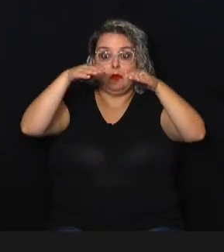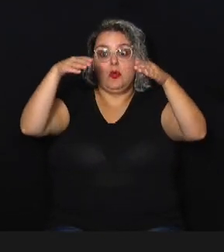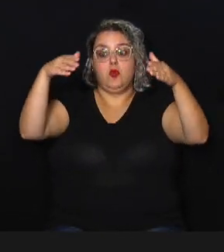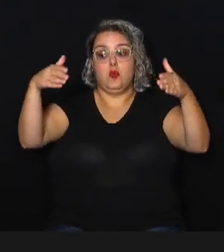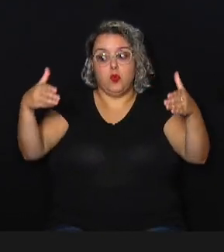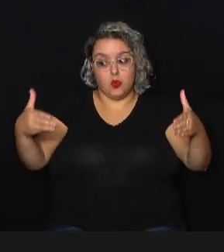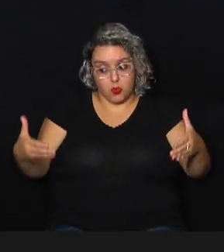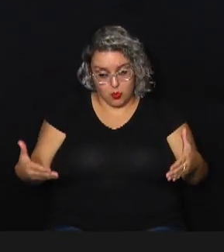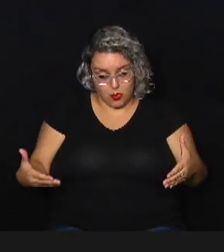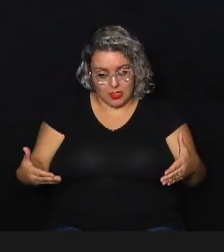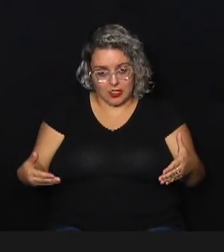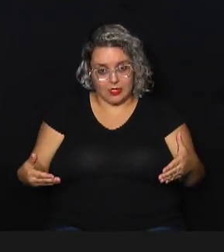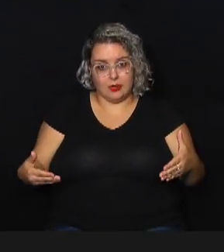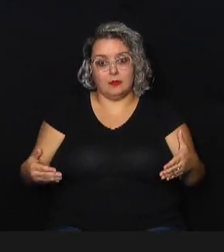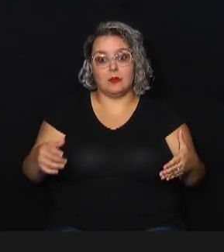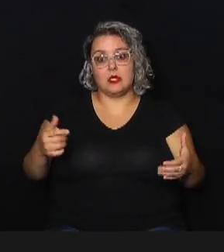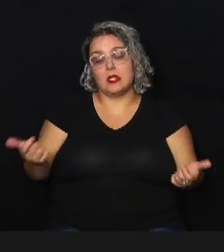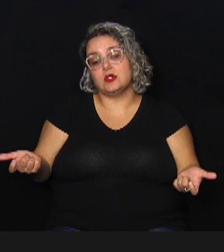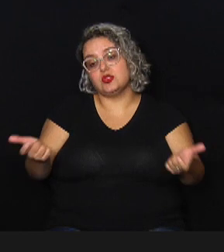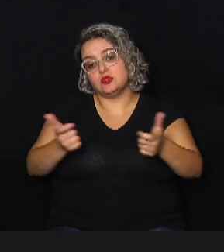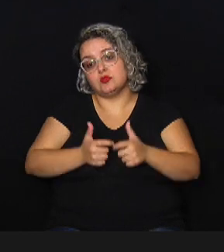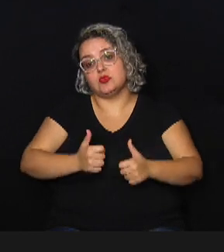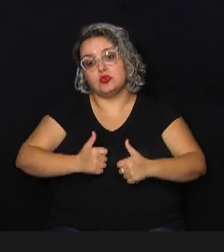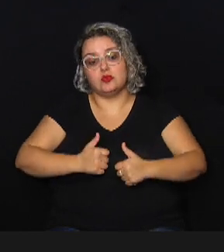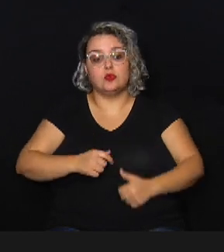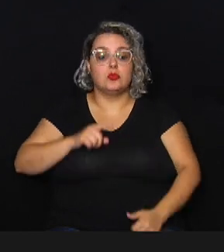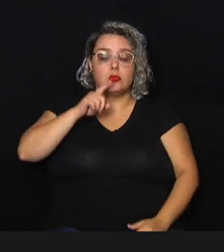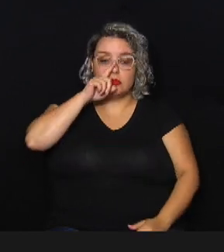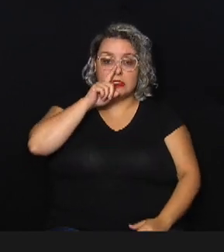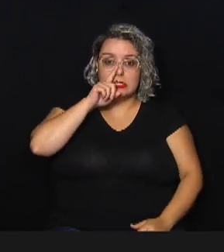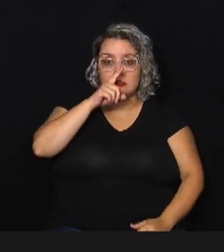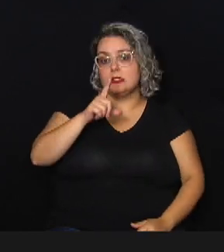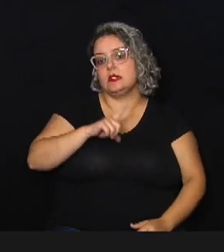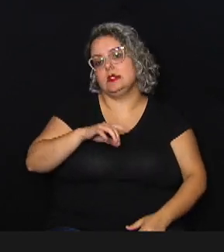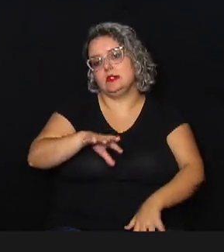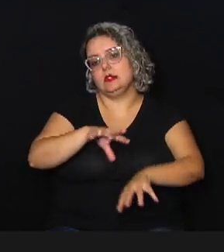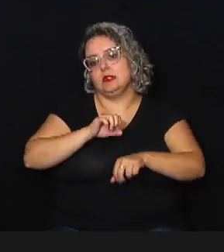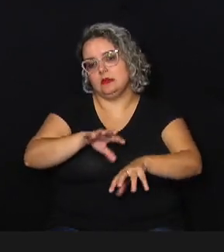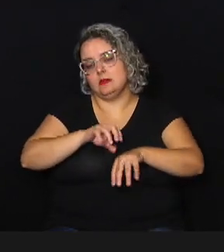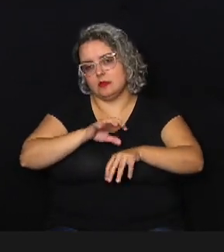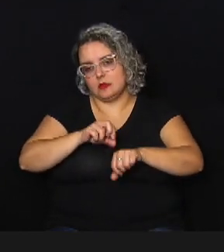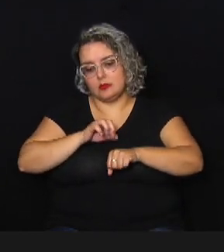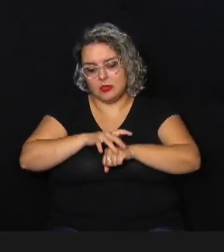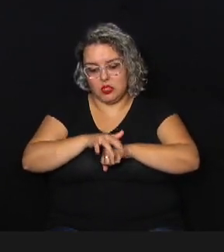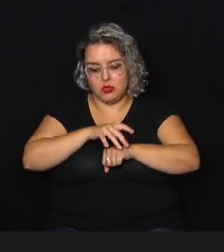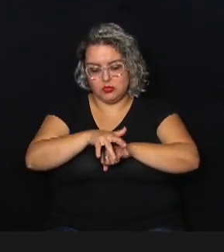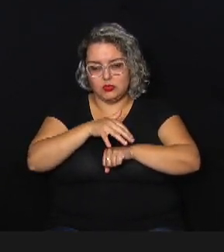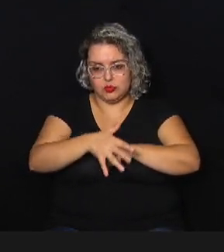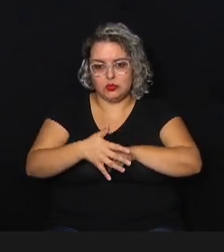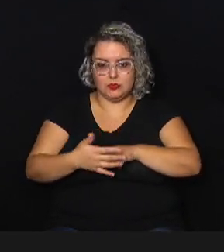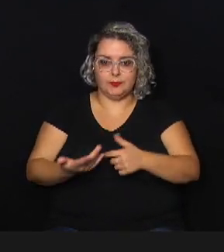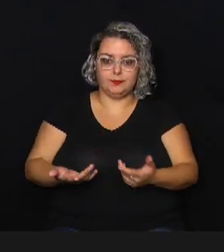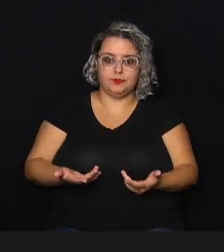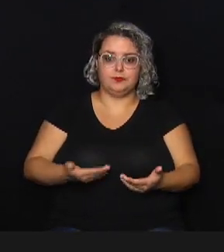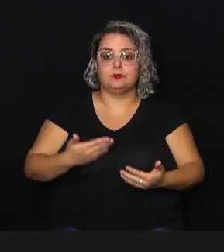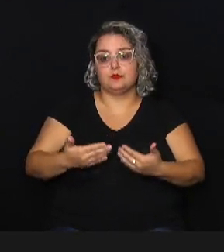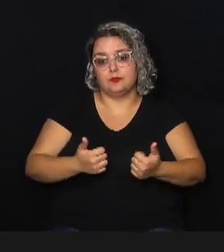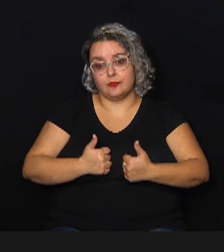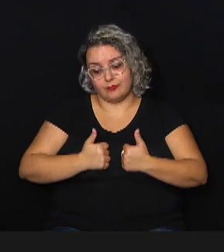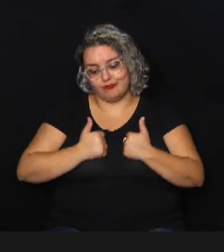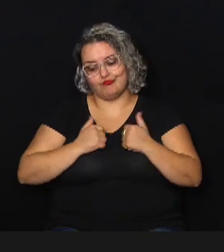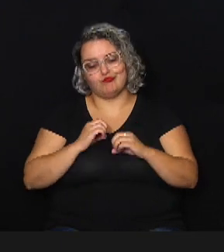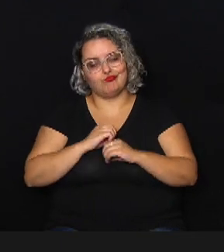Para diminuir o risco desse paciente obter uma infecção durante o processo, onde a imunidade está